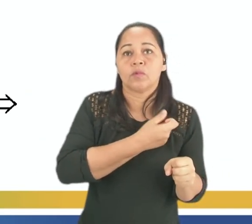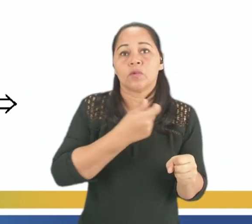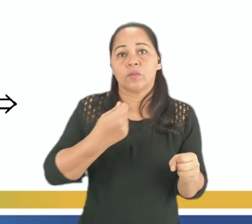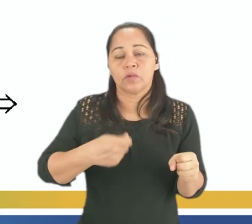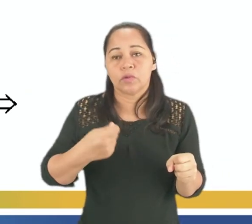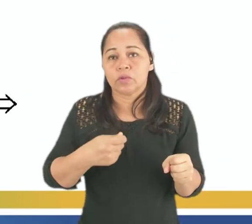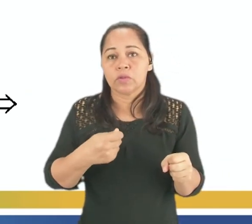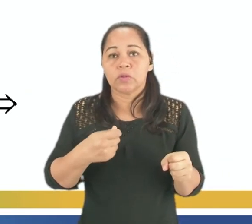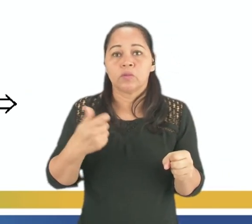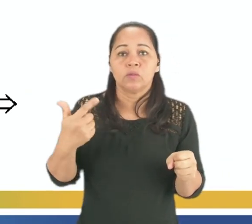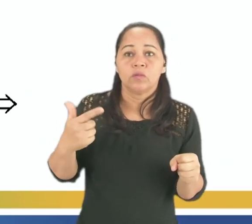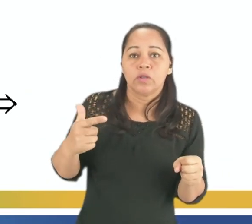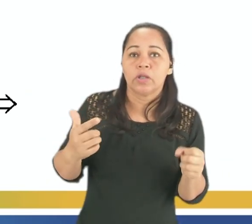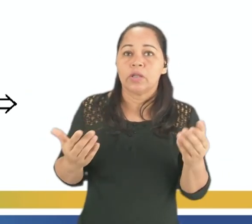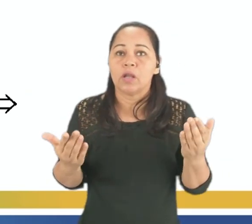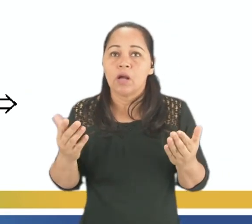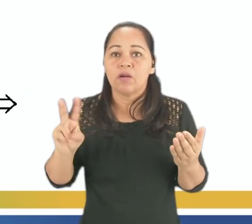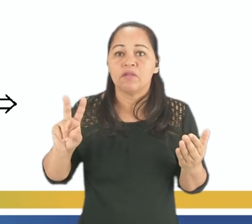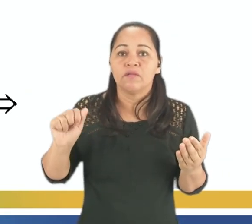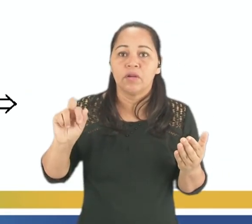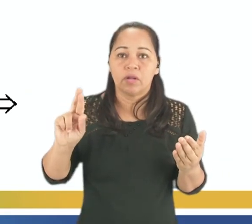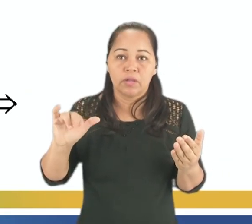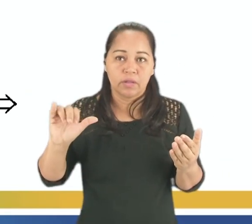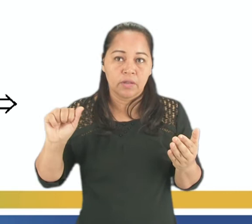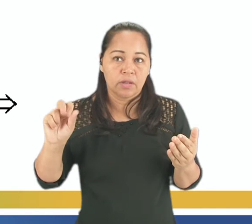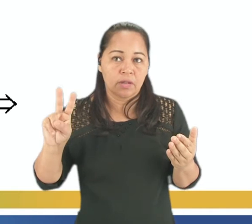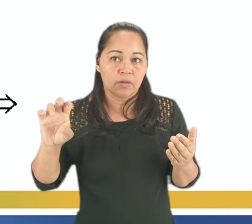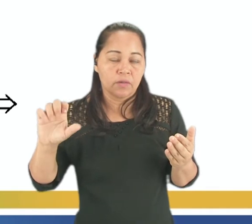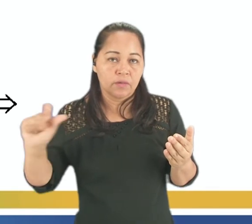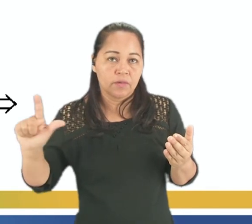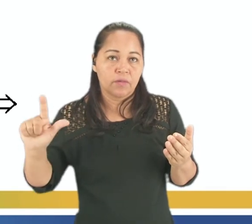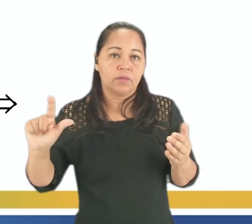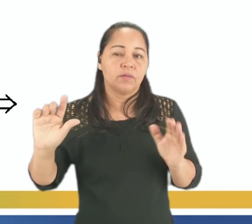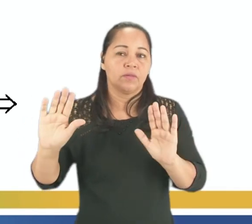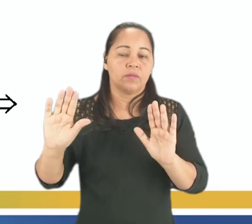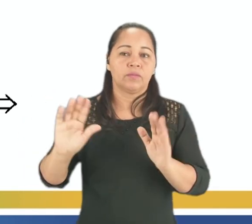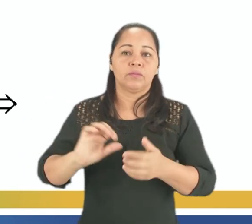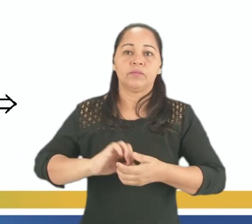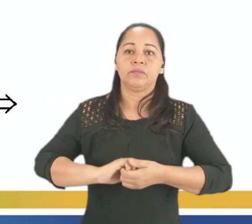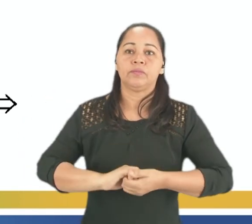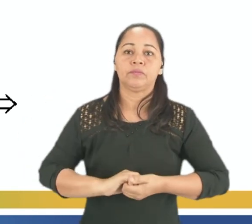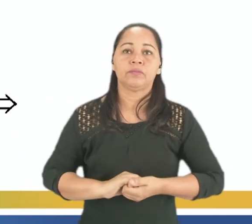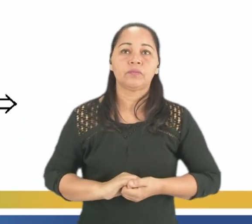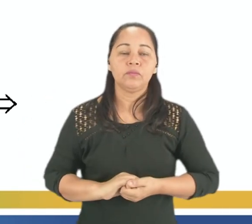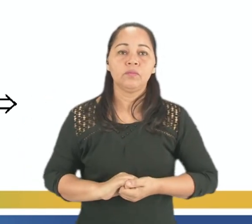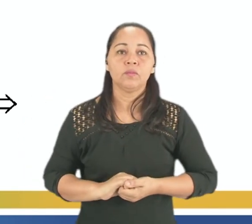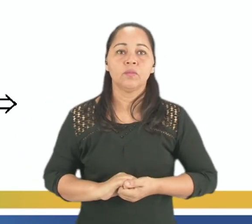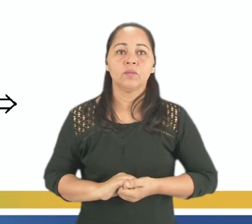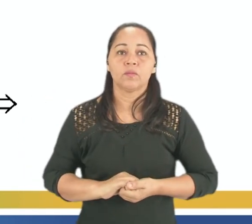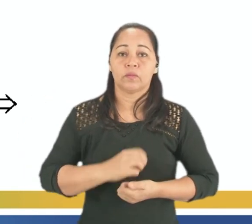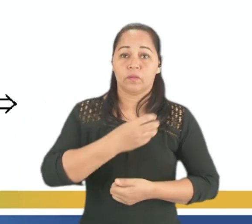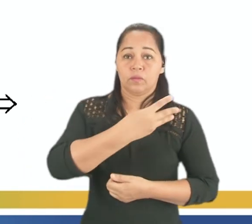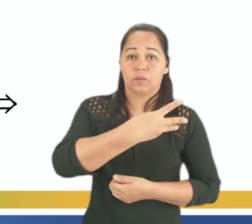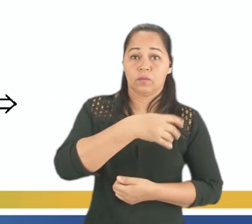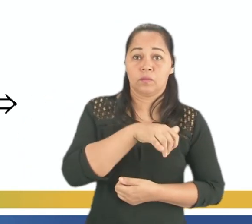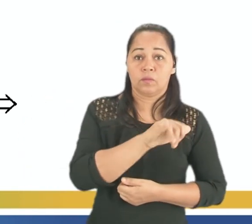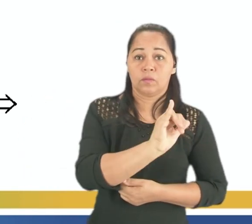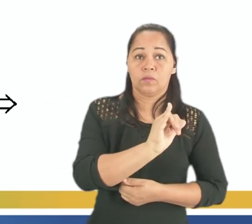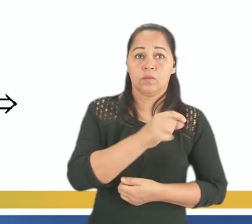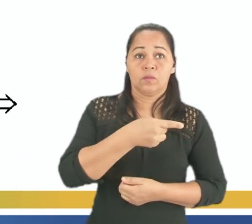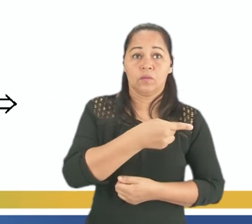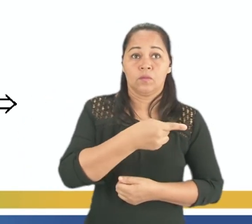independentes, que não possuem nenhuma variável acompanhando. Então, do lado esquerdo da equação, eu deixei 3y